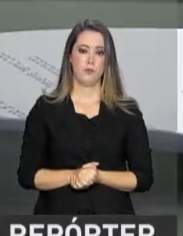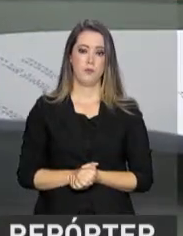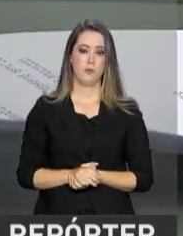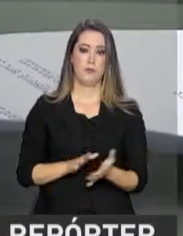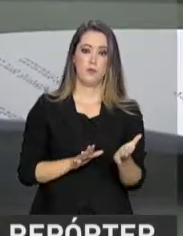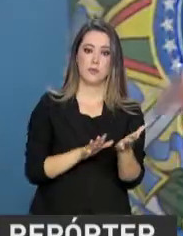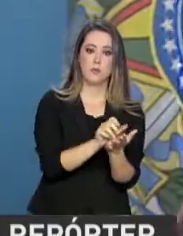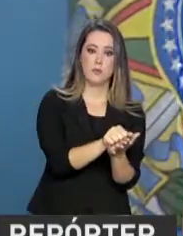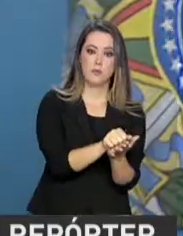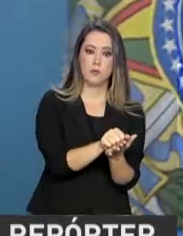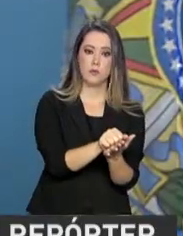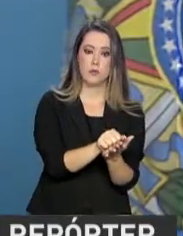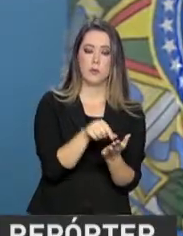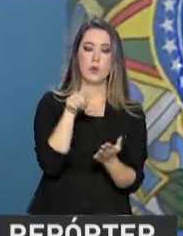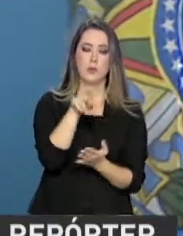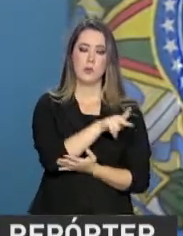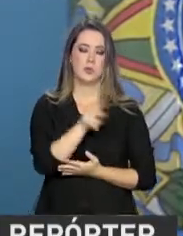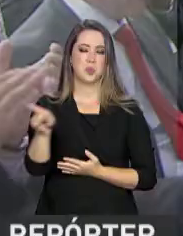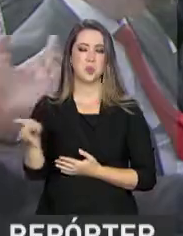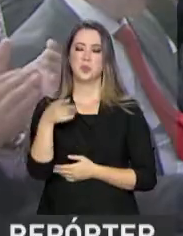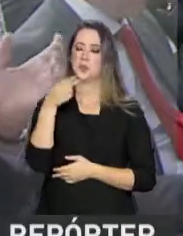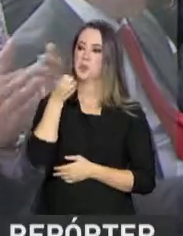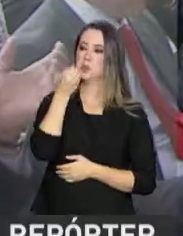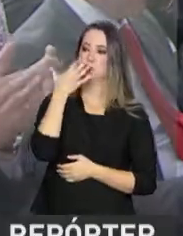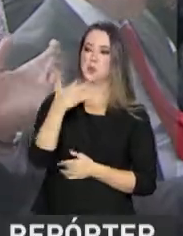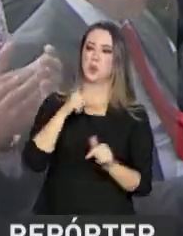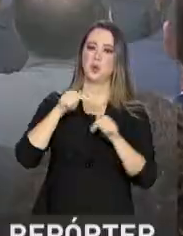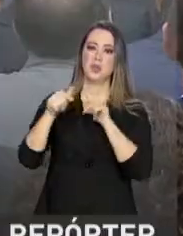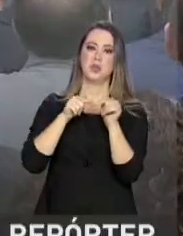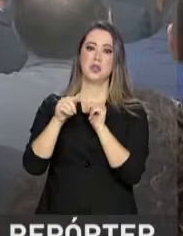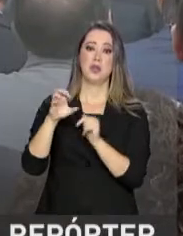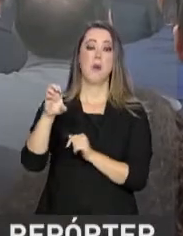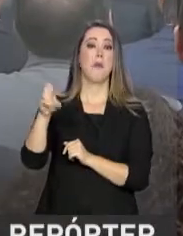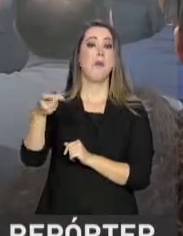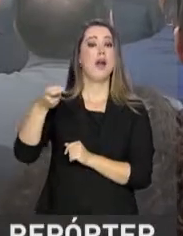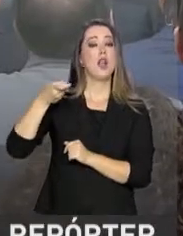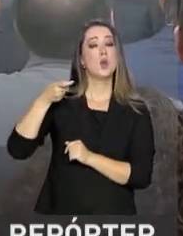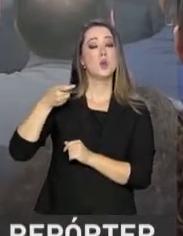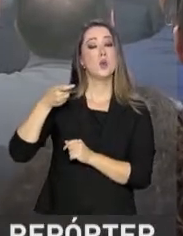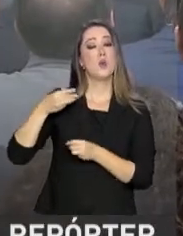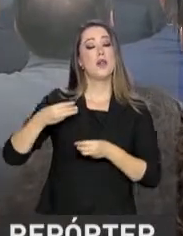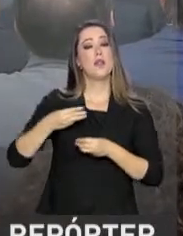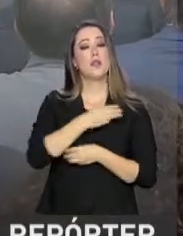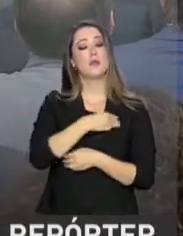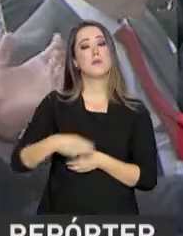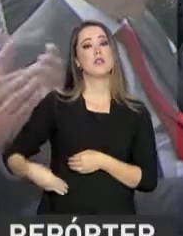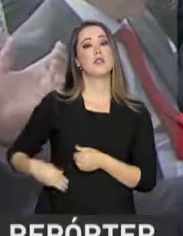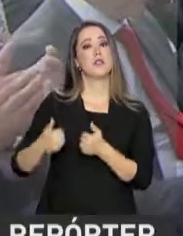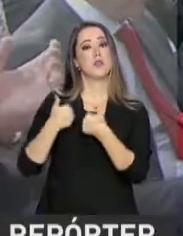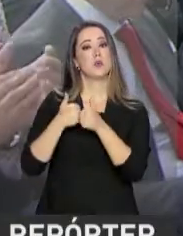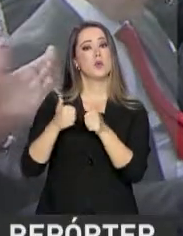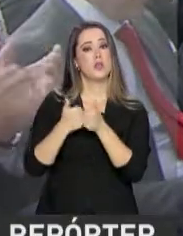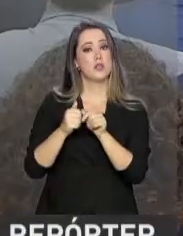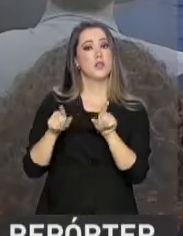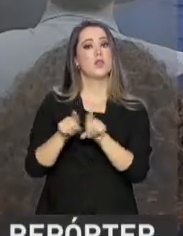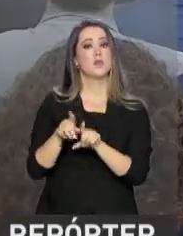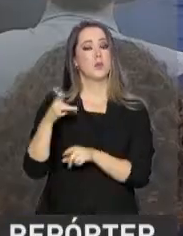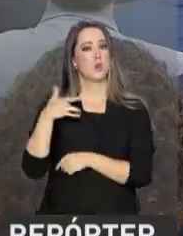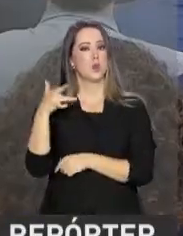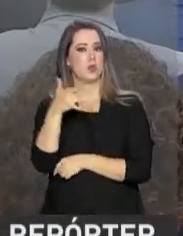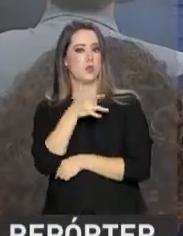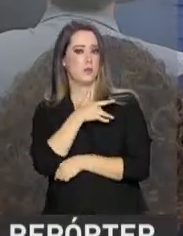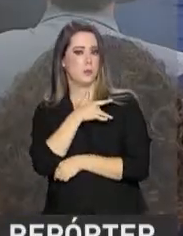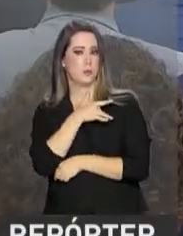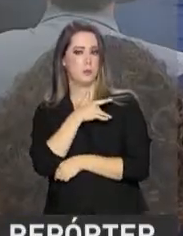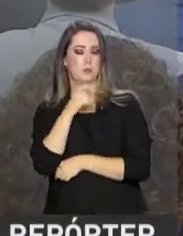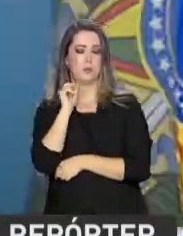Na posse, o presidente Michel Temer elogiou a atuação dos ex-ministros dos Transportes, Maurício Quintela, e da Saúde,